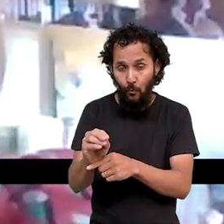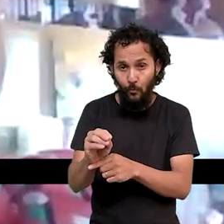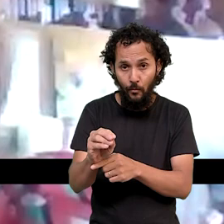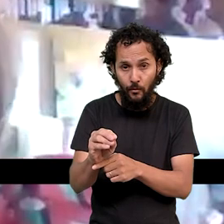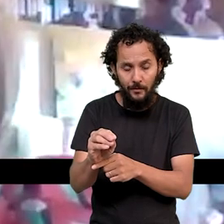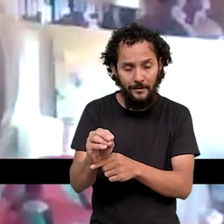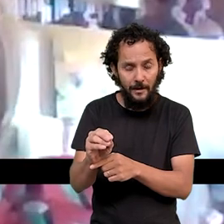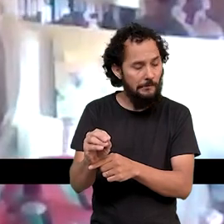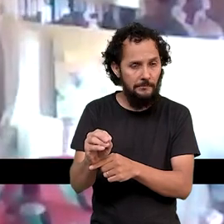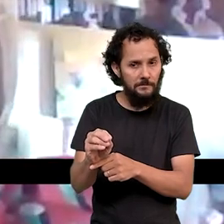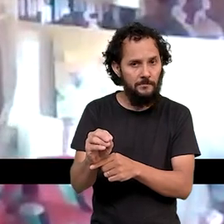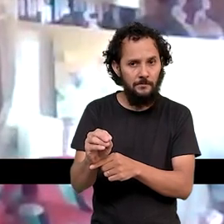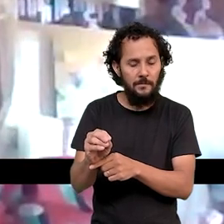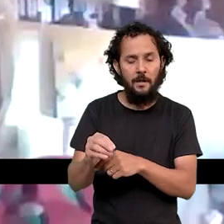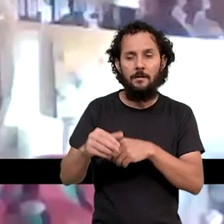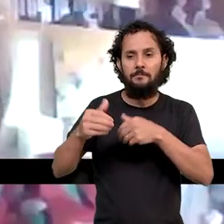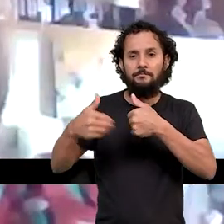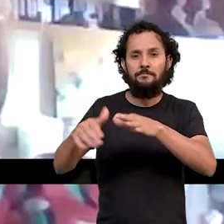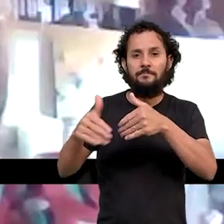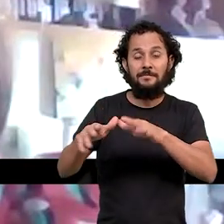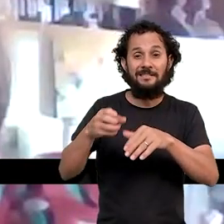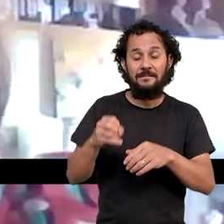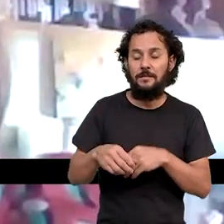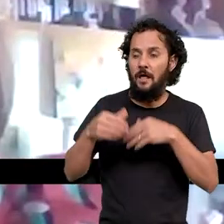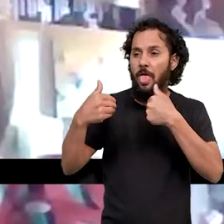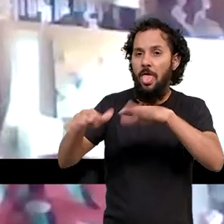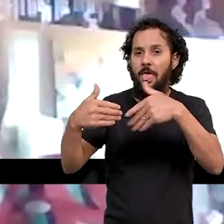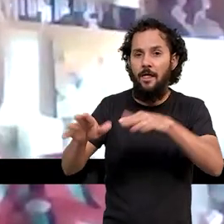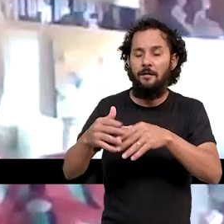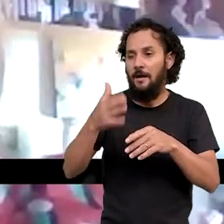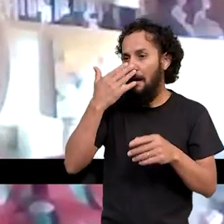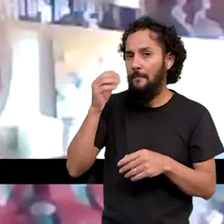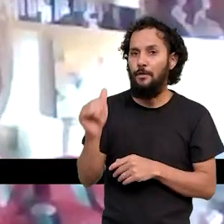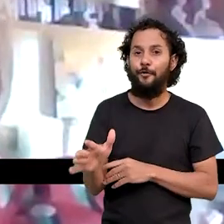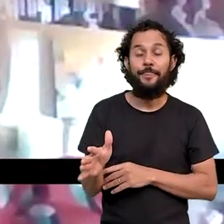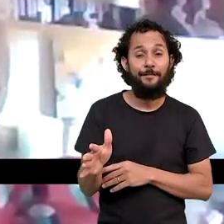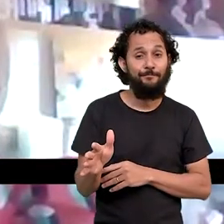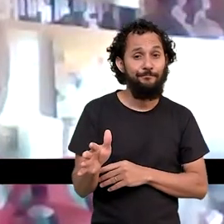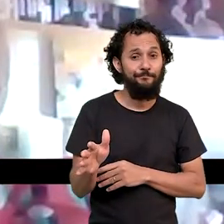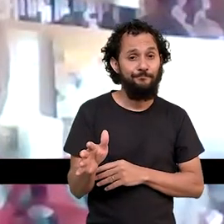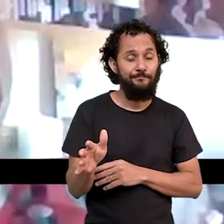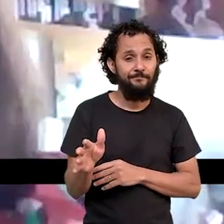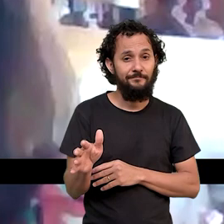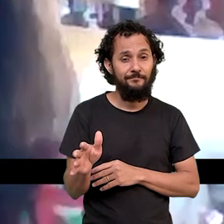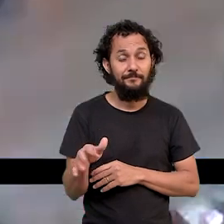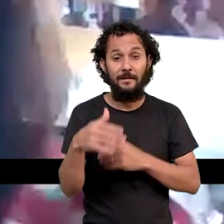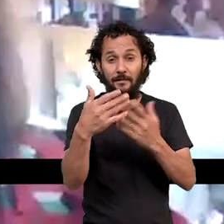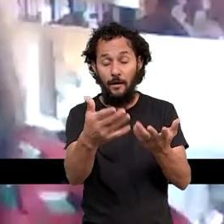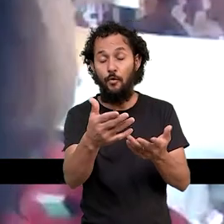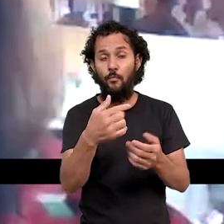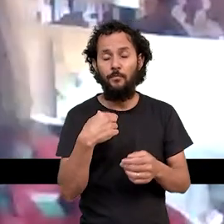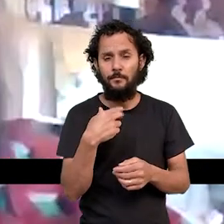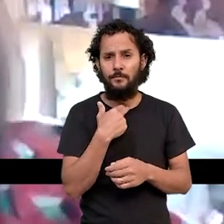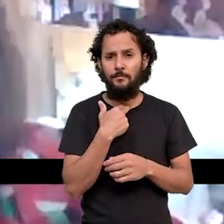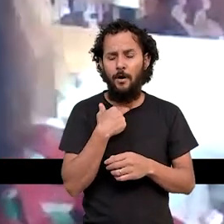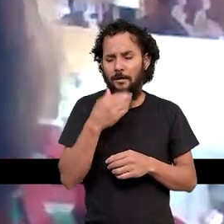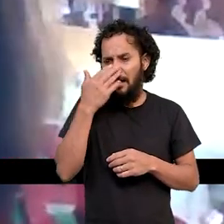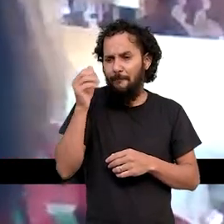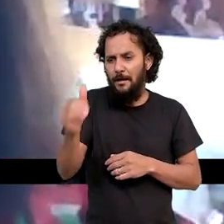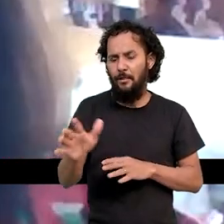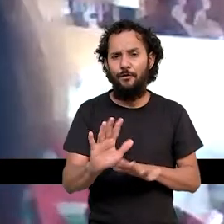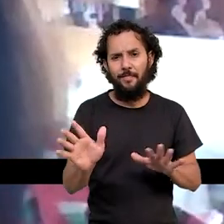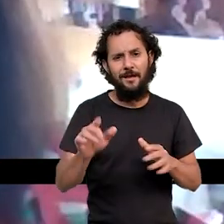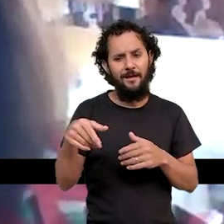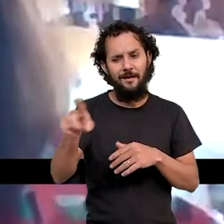cuida, deserta. E aquele que deserta, abandona. Então, nós não podemos